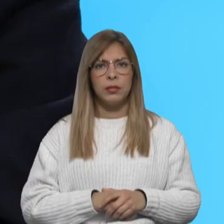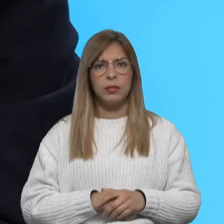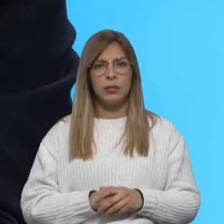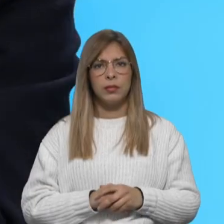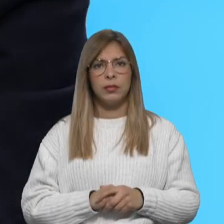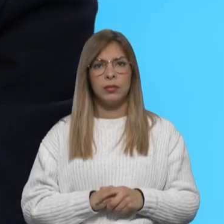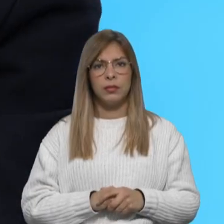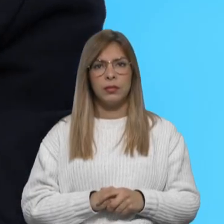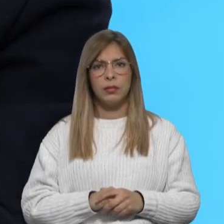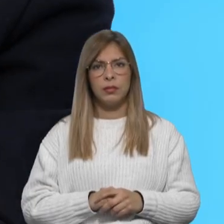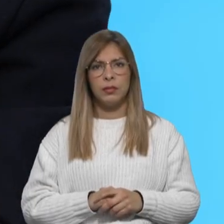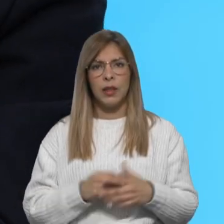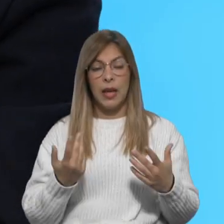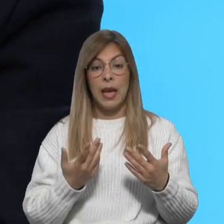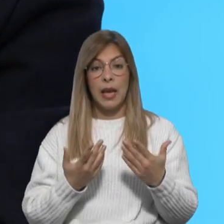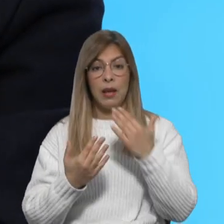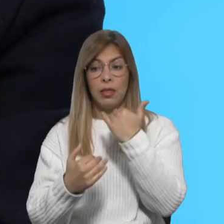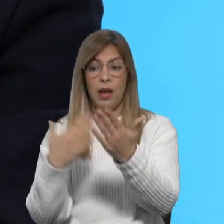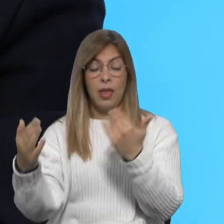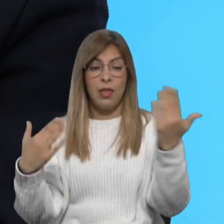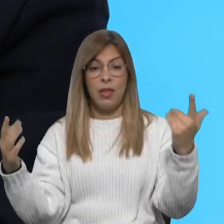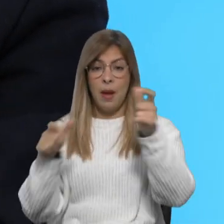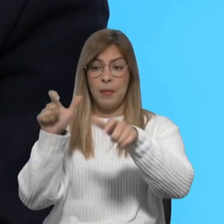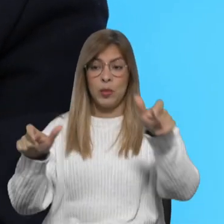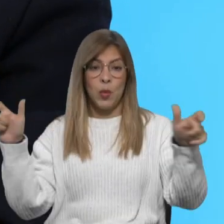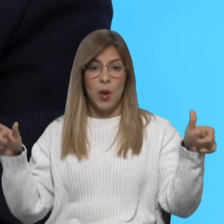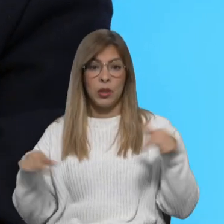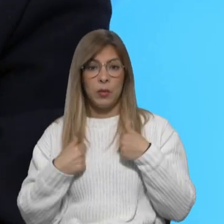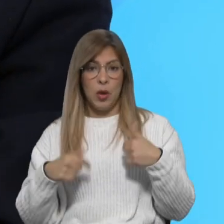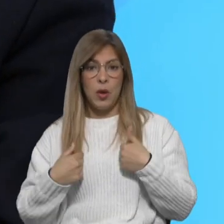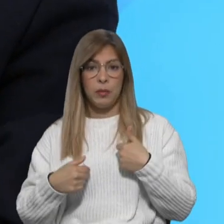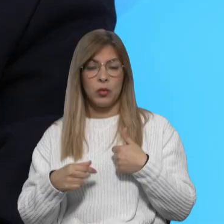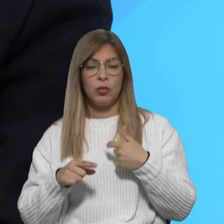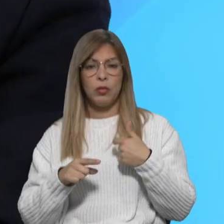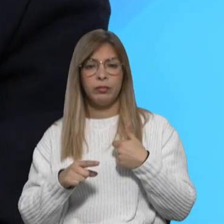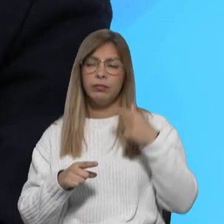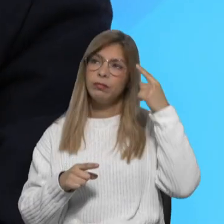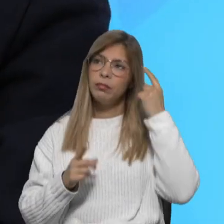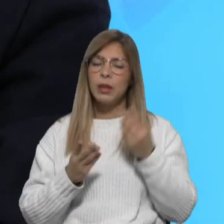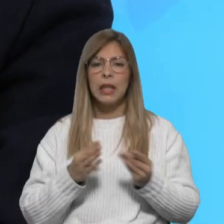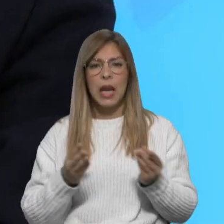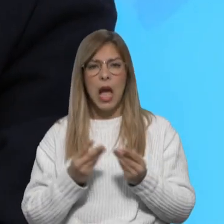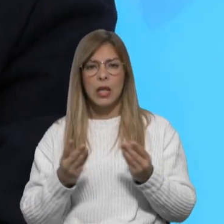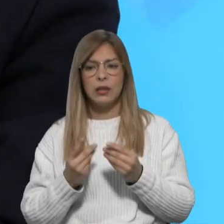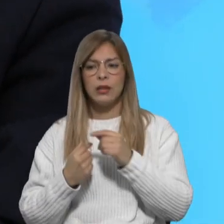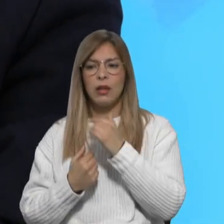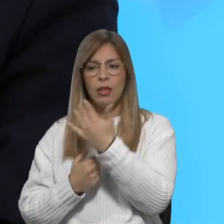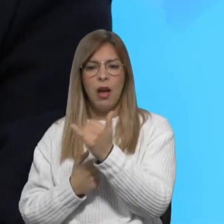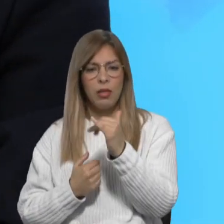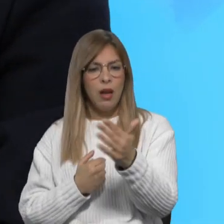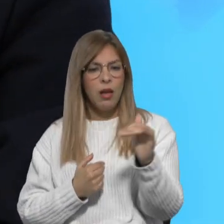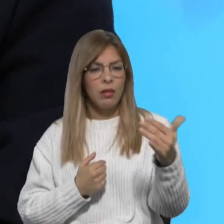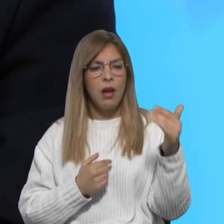dar às pessoas ferramentas para poderem pensar o tema. ajudá-las a